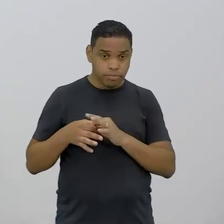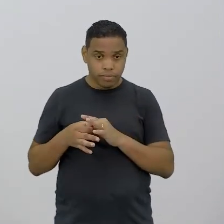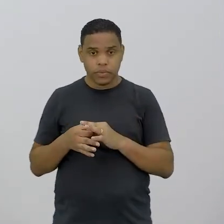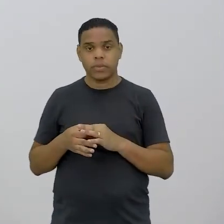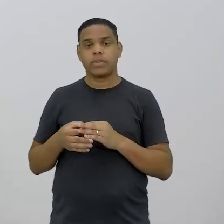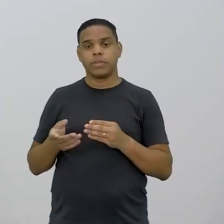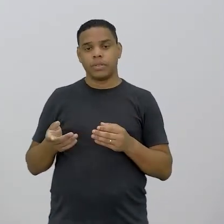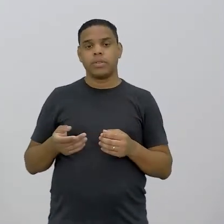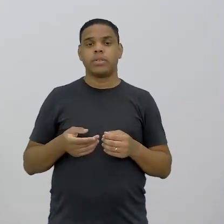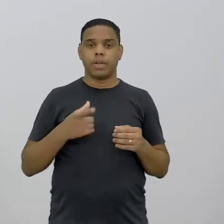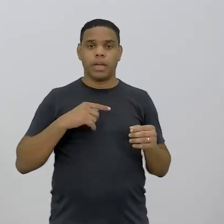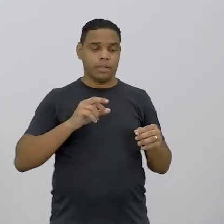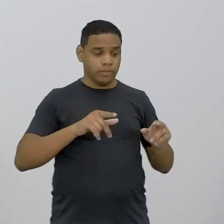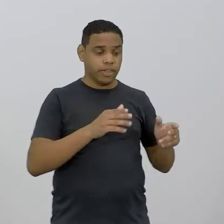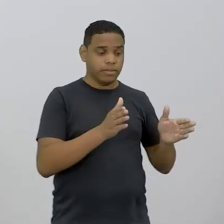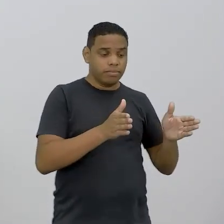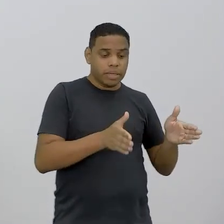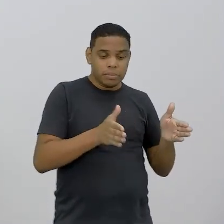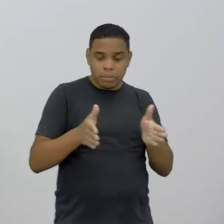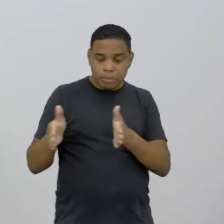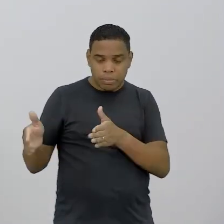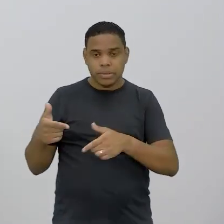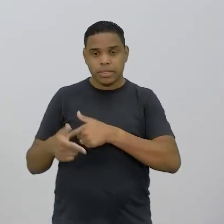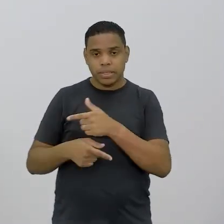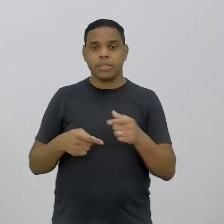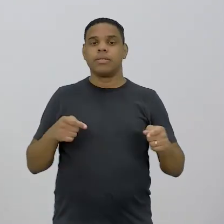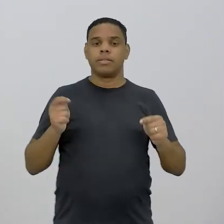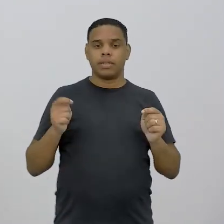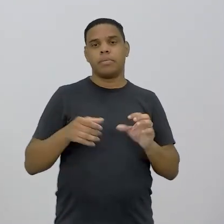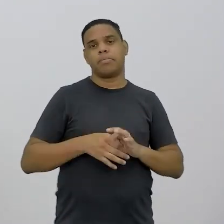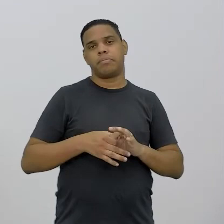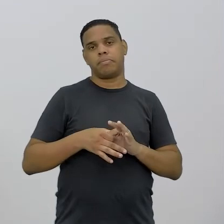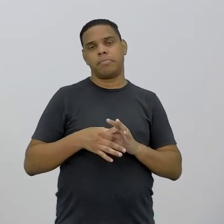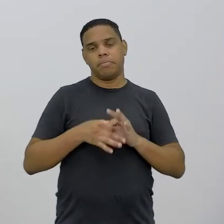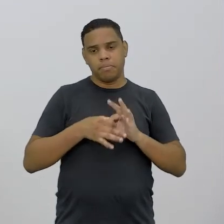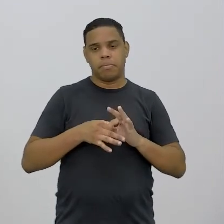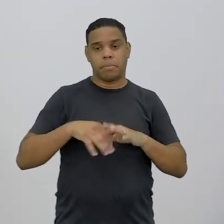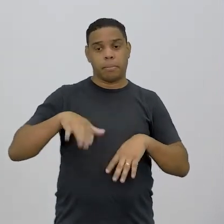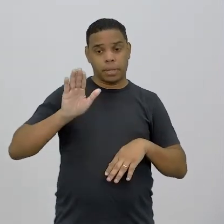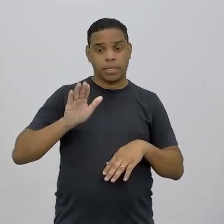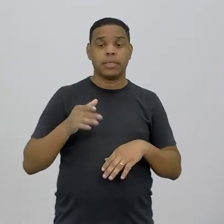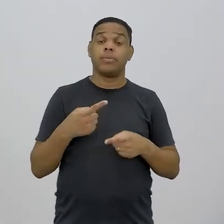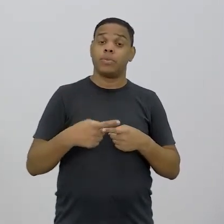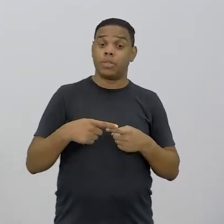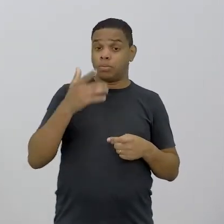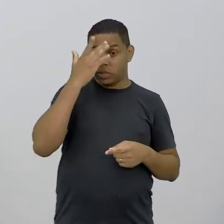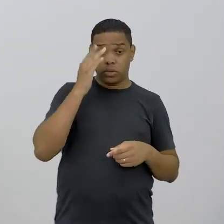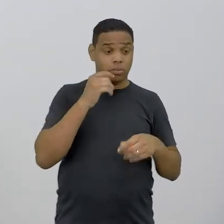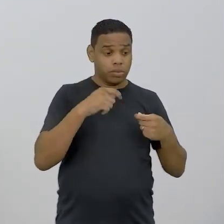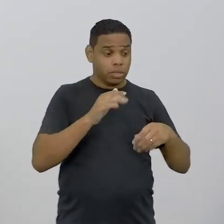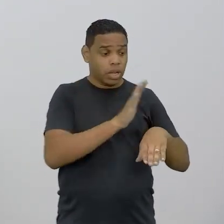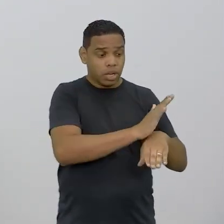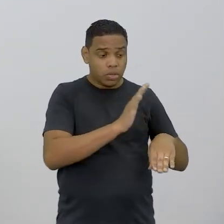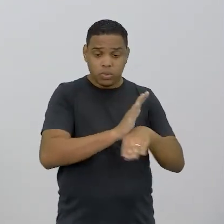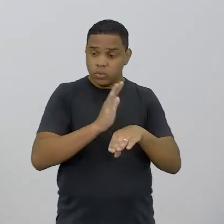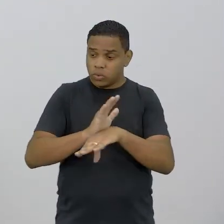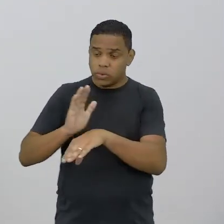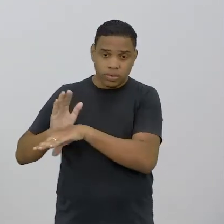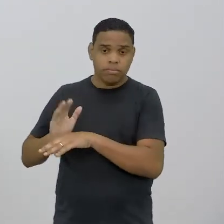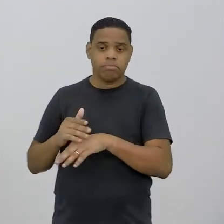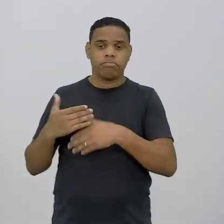e não pela similitude. E isso cria um vínculo maior, porque as pessoas precisam mais umas das outras. É assim